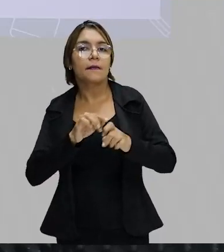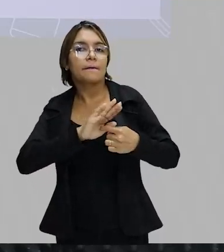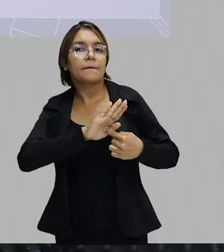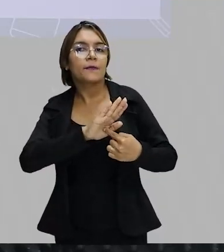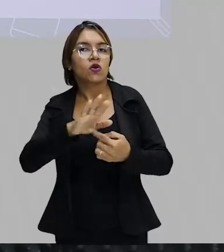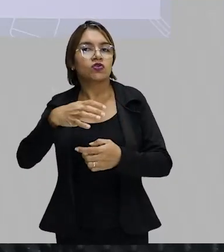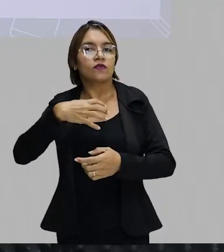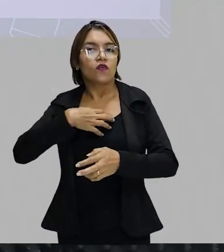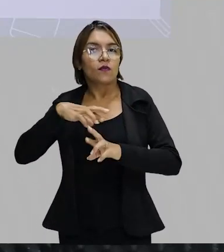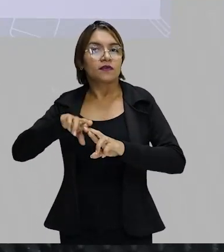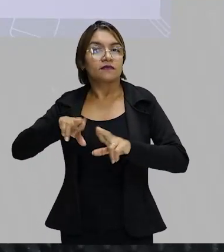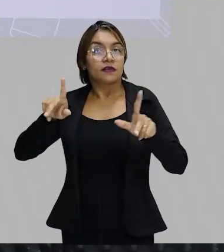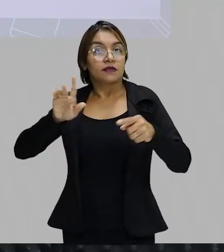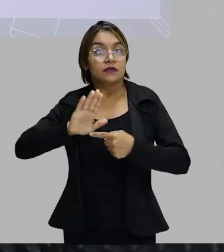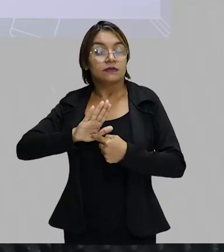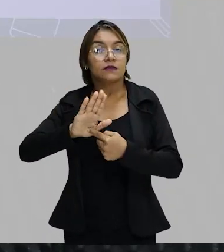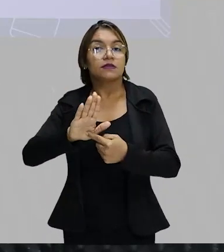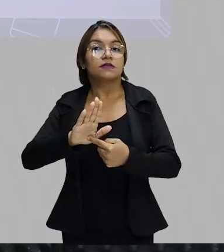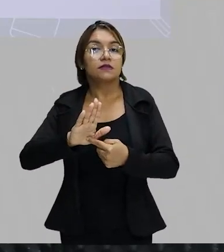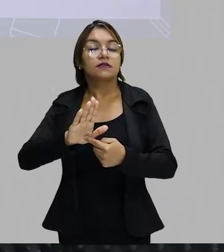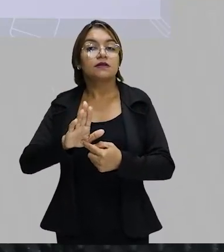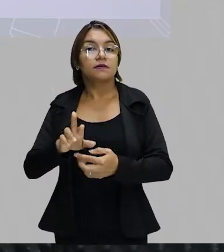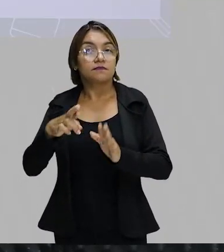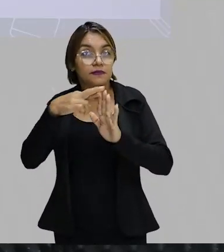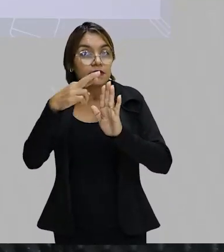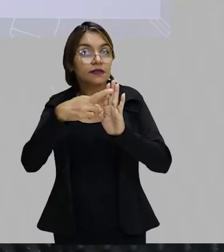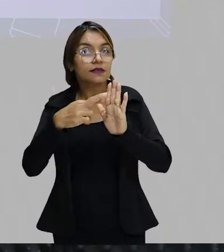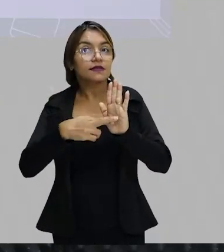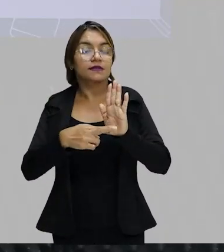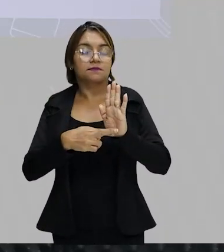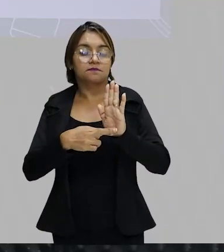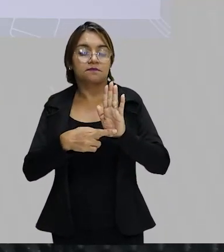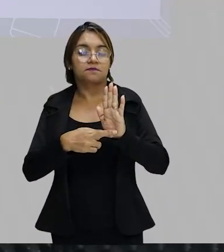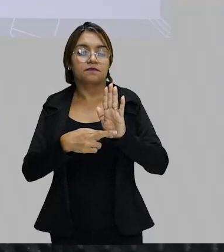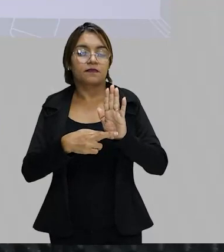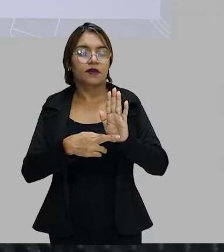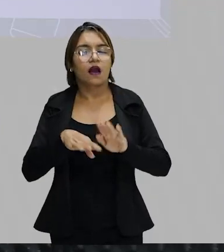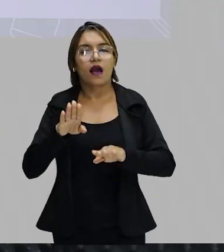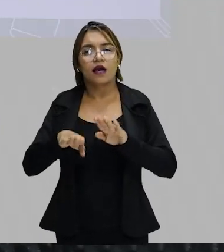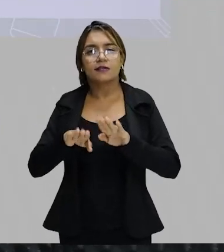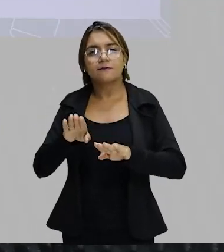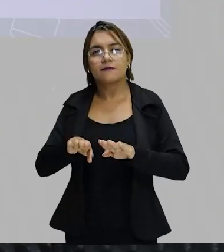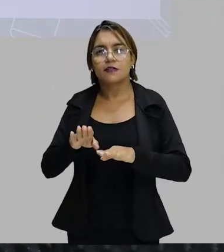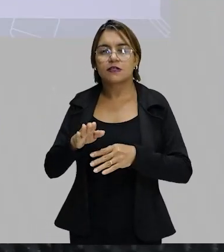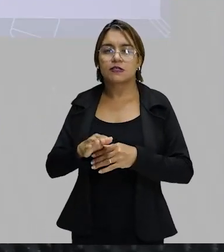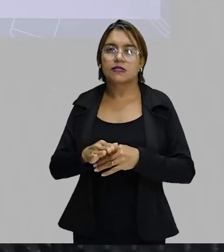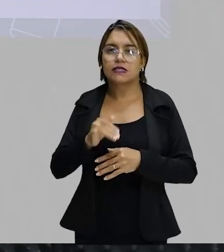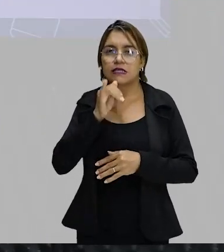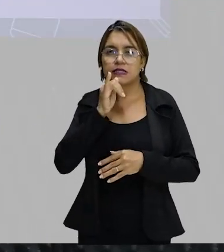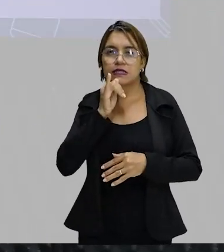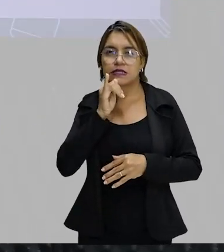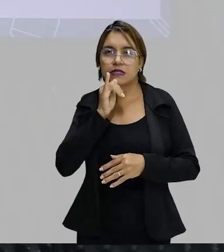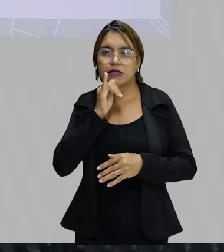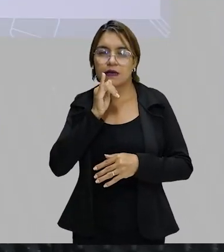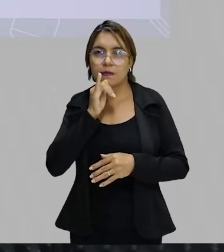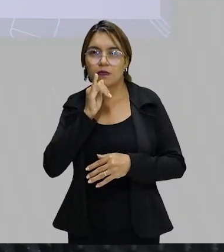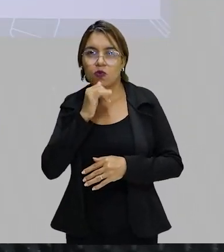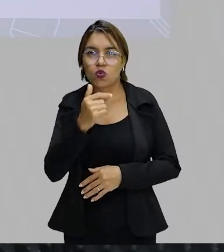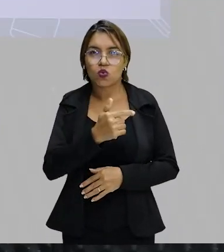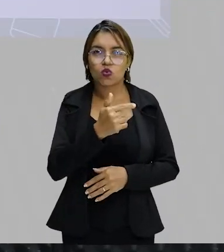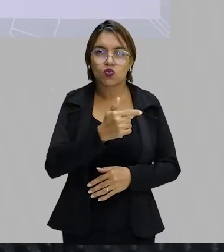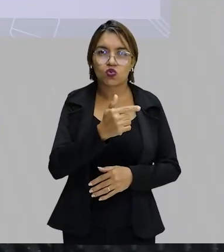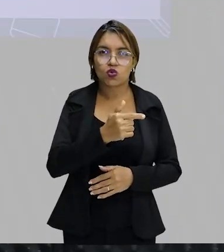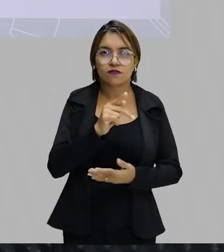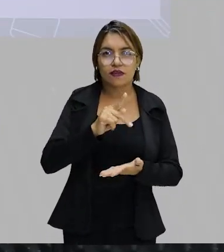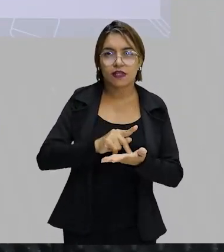forma diferenciada de apresentar a regra. Geralmente você bota quando os dois são verdadeiros e quando os dois são